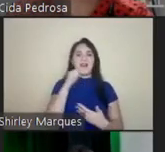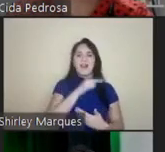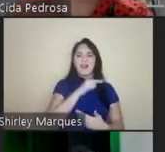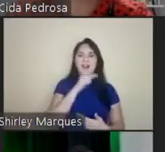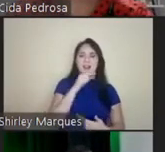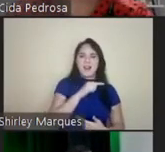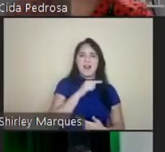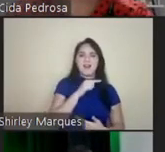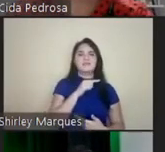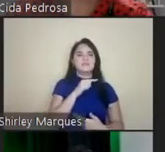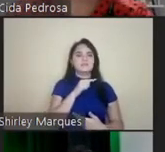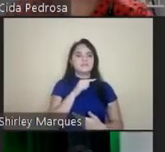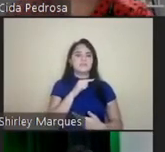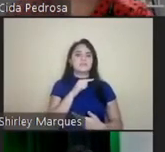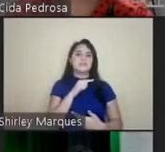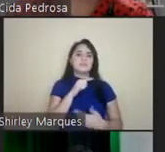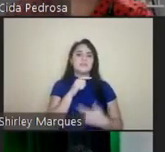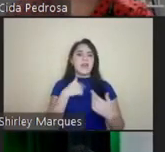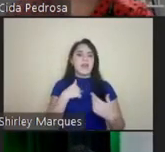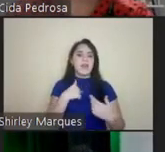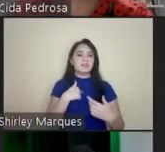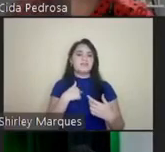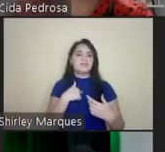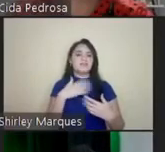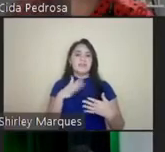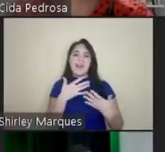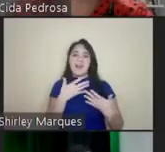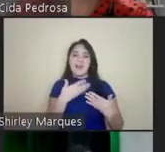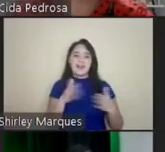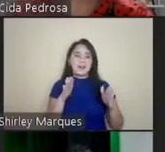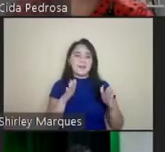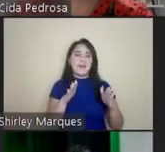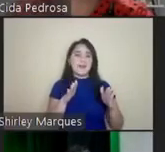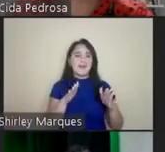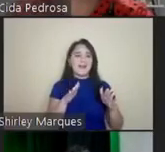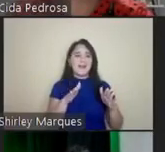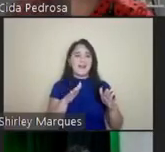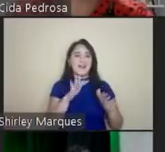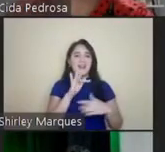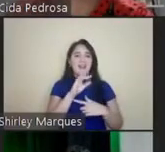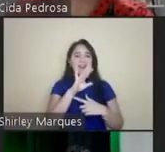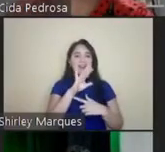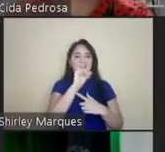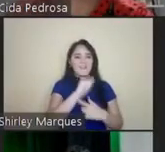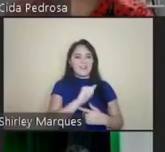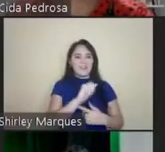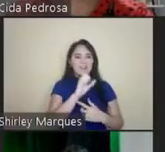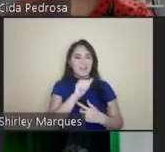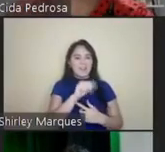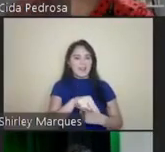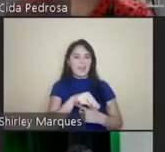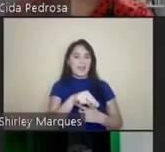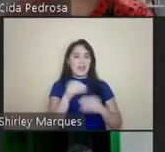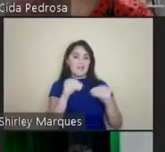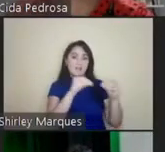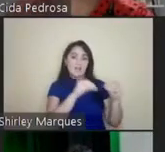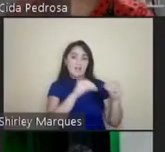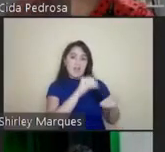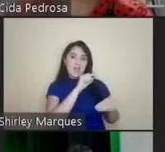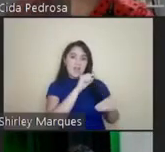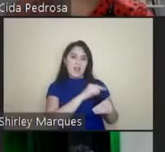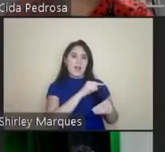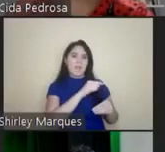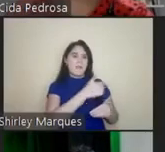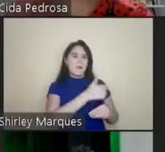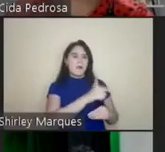aí eu fui buscar outros negócios e larguei. Acabei passando essa marca Flicam para um camarada lá do Rio Grande do Sul, lá do sul do Brasil. Né? E